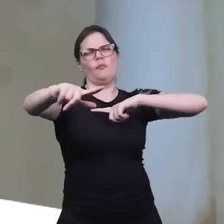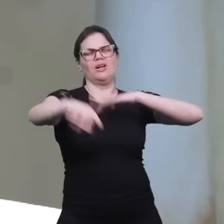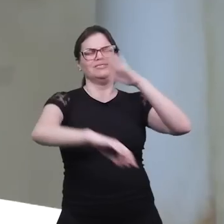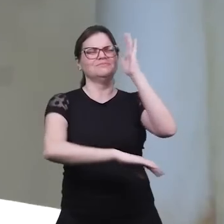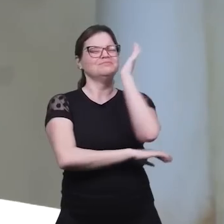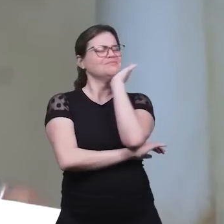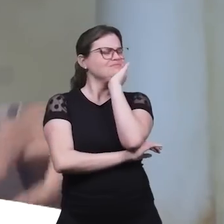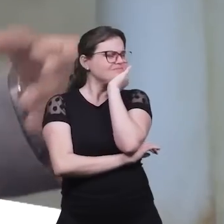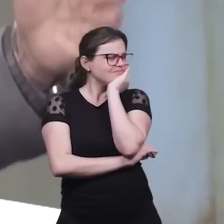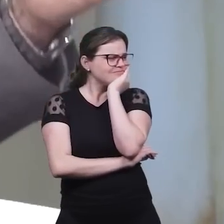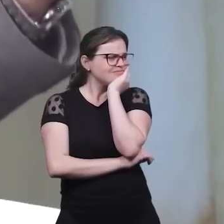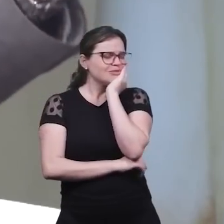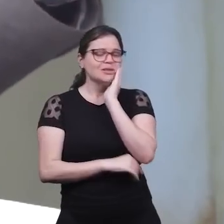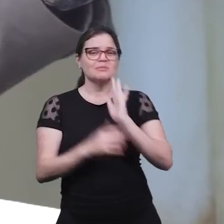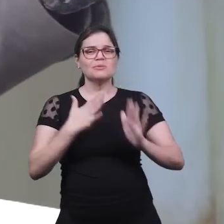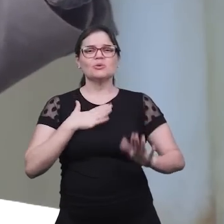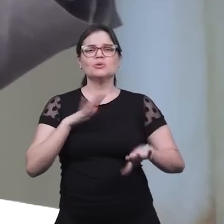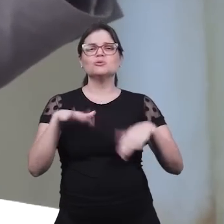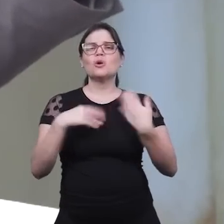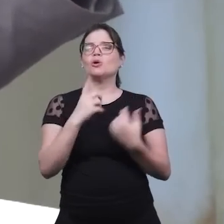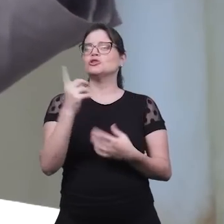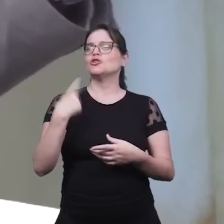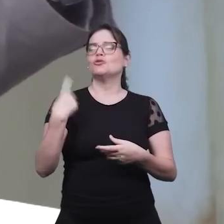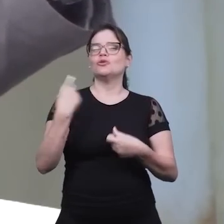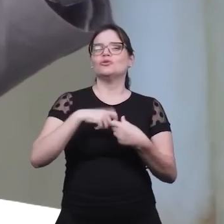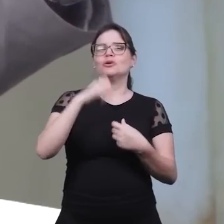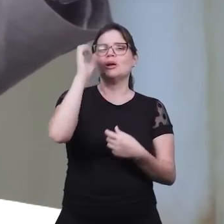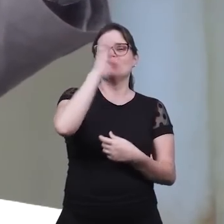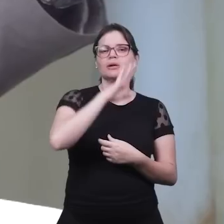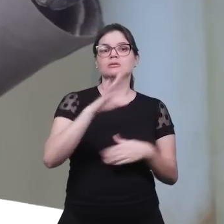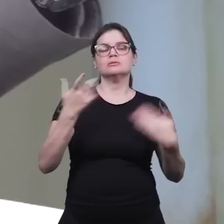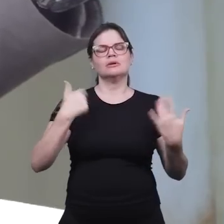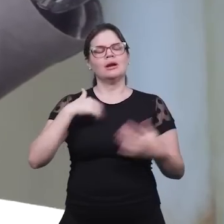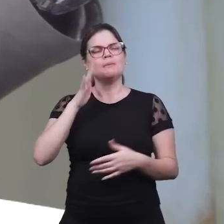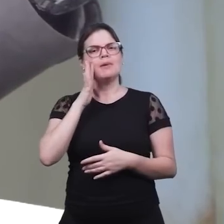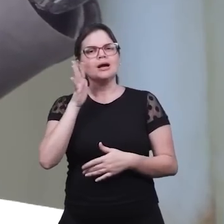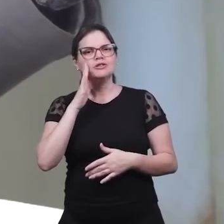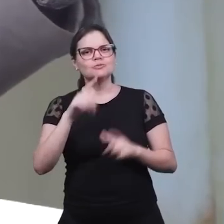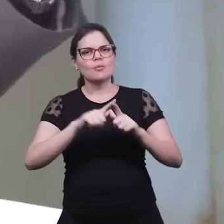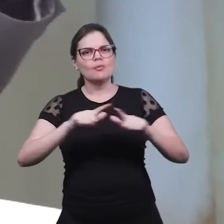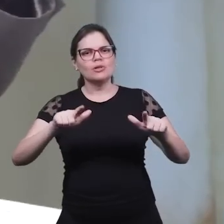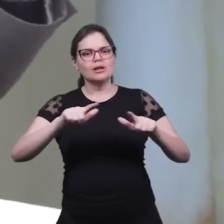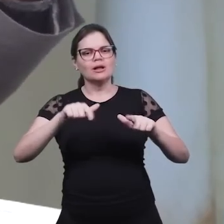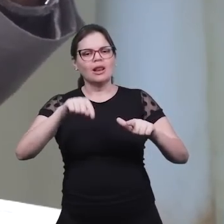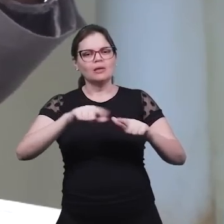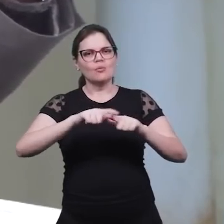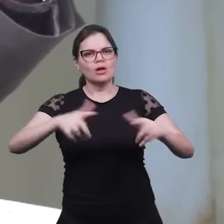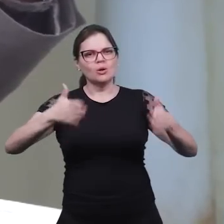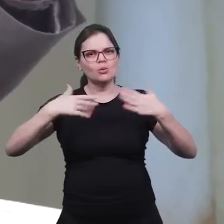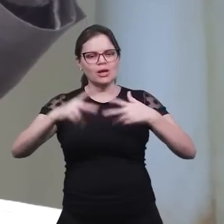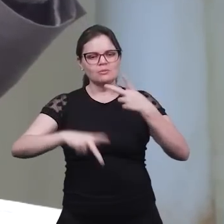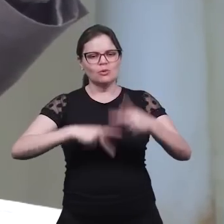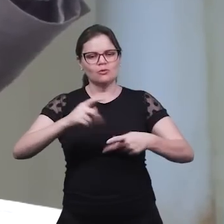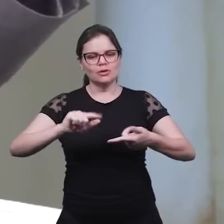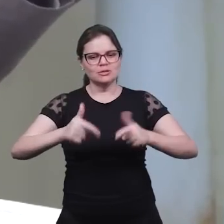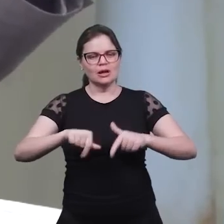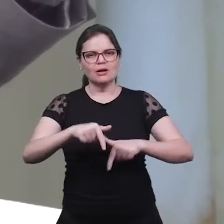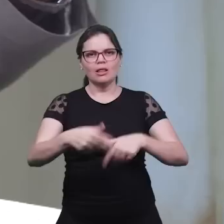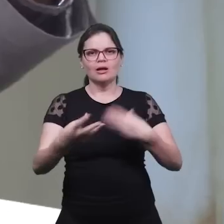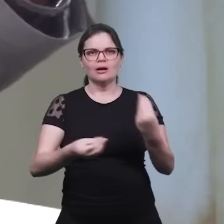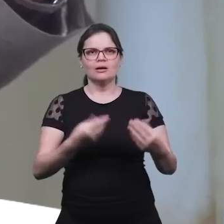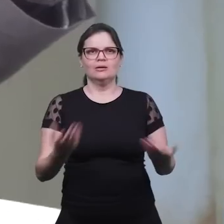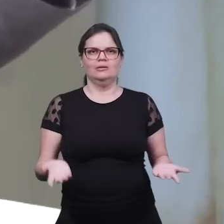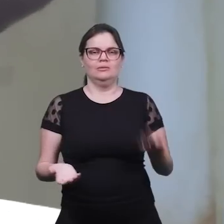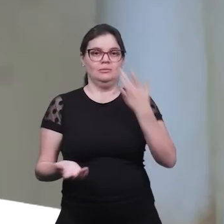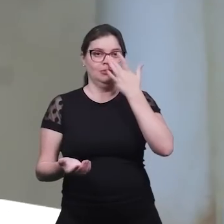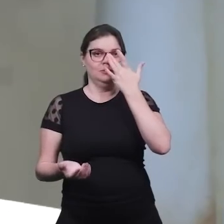do deserto. Eu imagino Israel no meio do deserto. Agora, uma coisa é certa, membros desobedientes de Israel, tem uma coisa que nunca